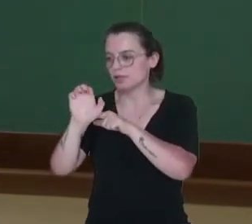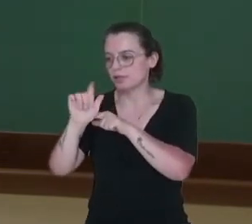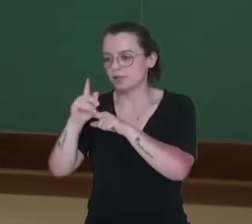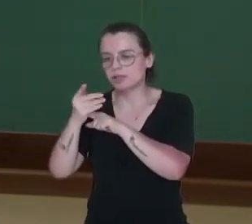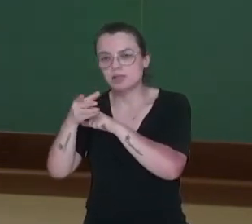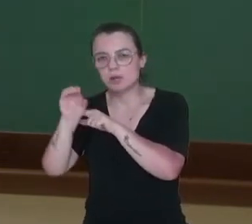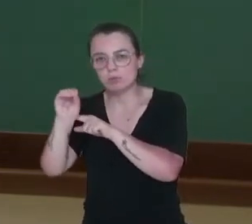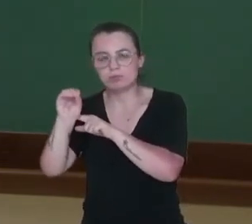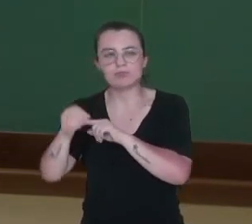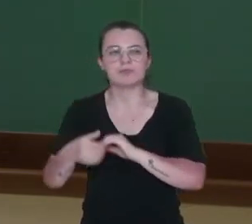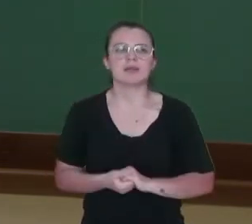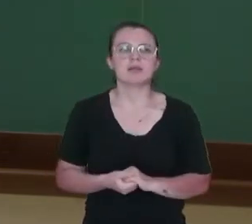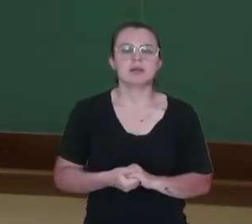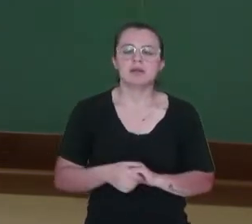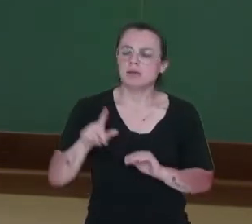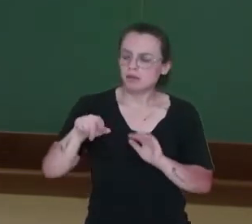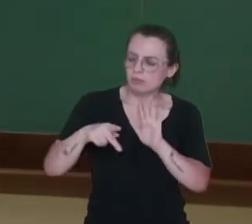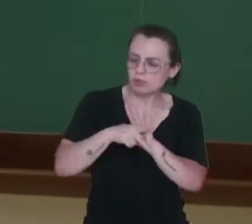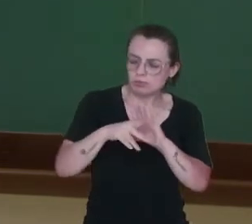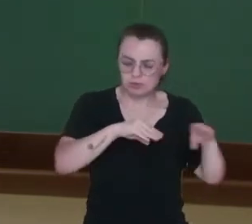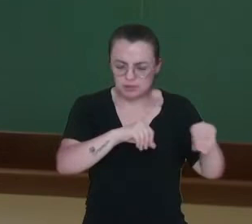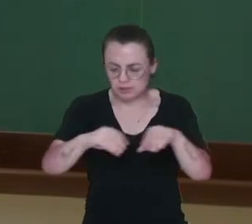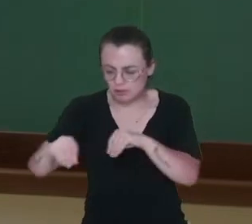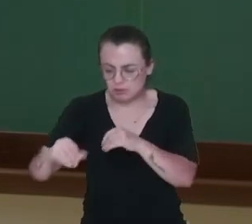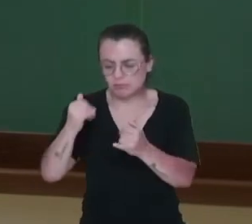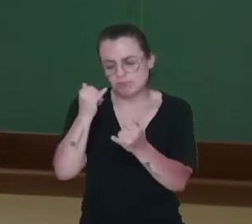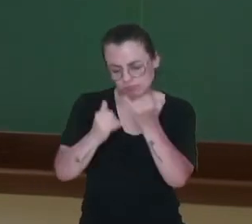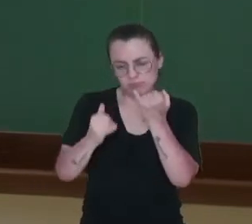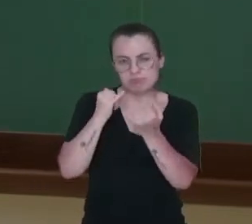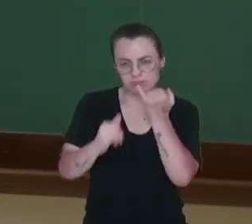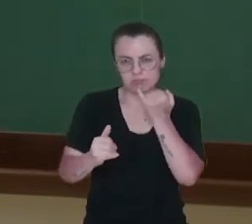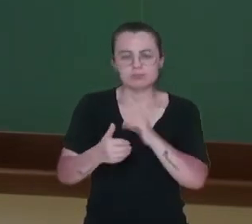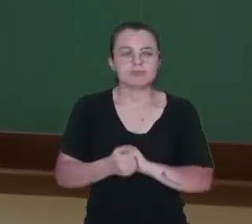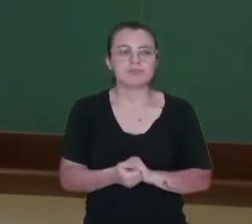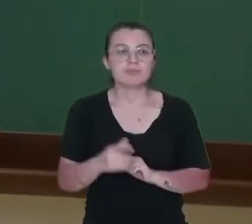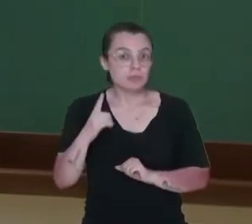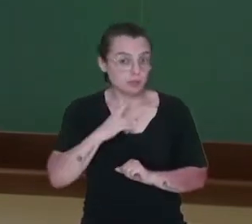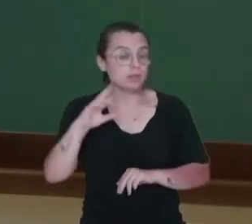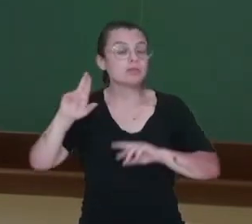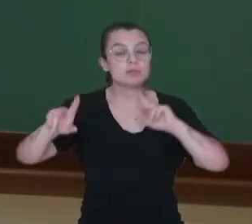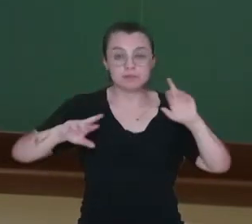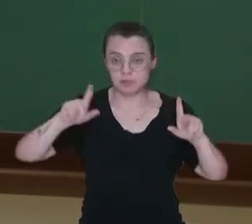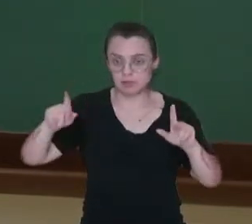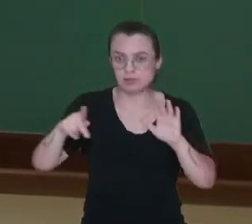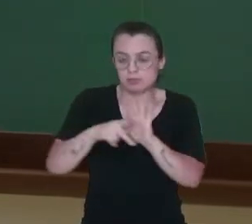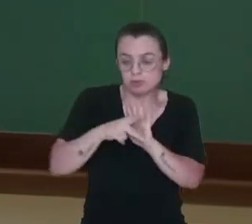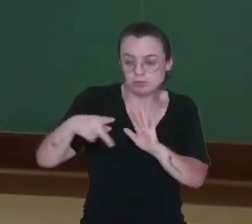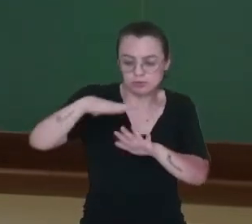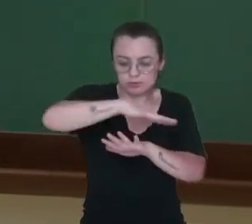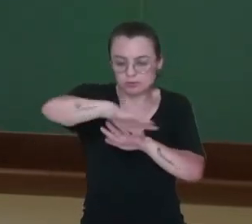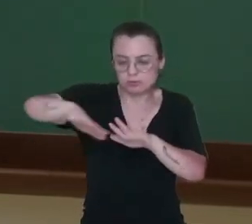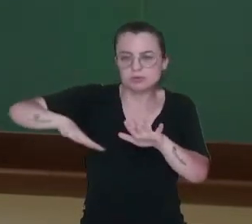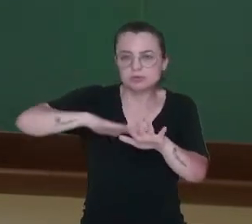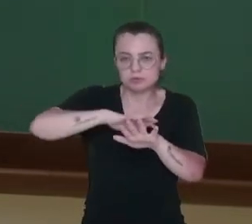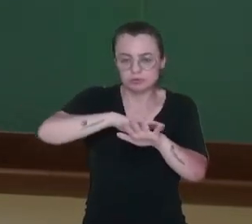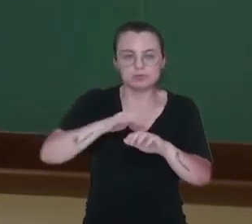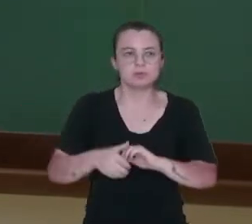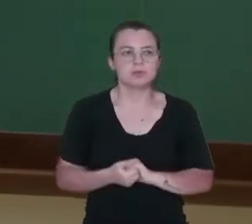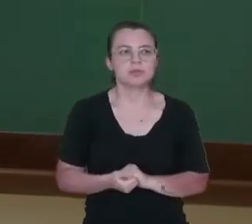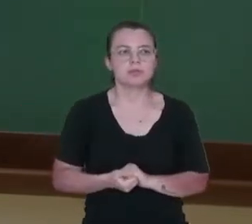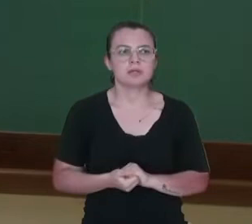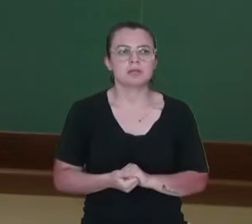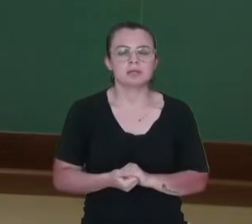do território que tem características semelhantes entre si e diferentes do seu entorno. Então,